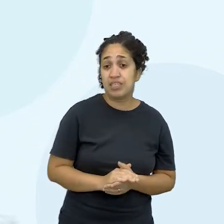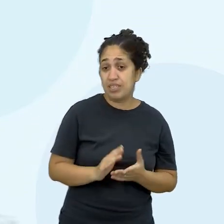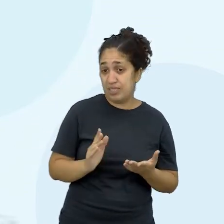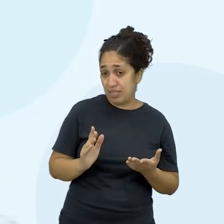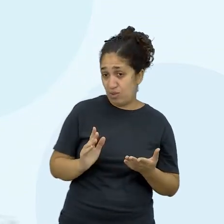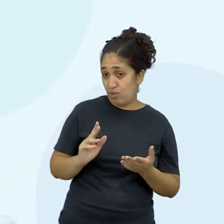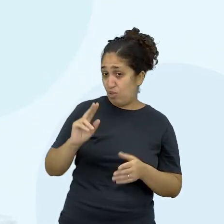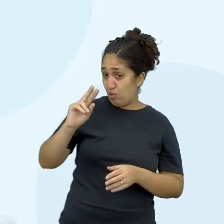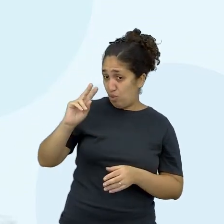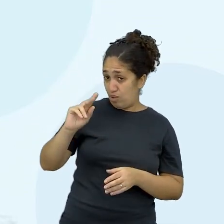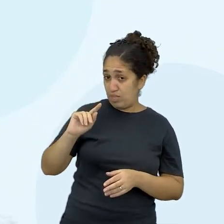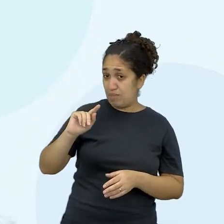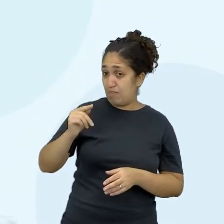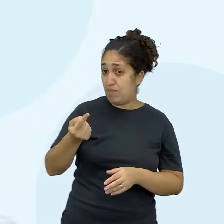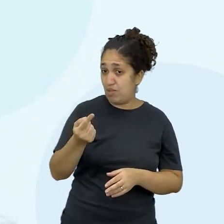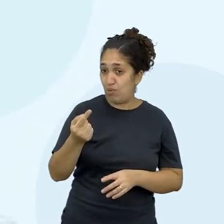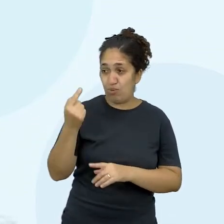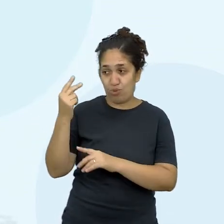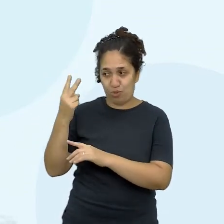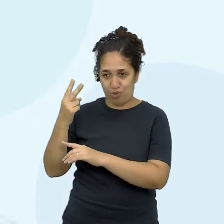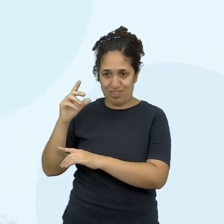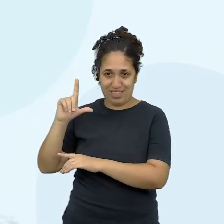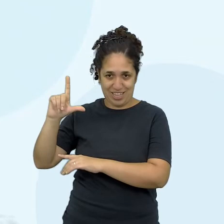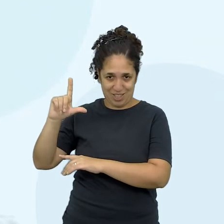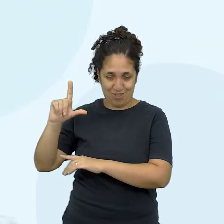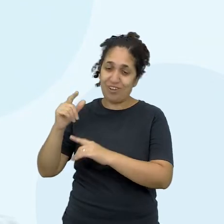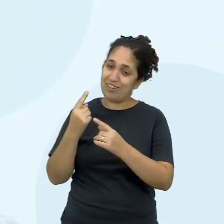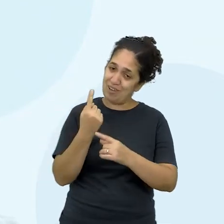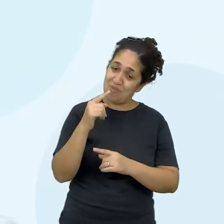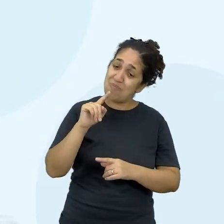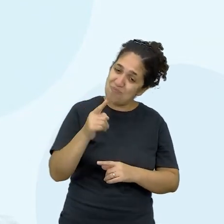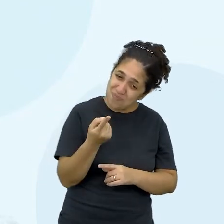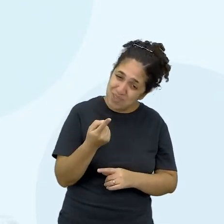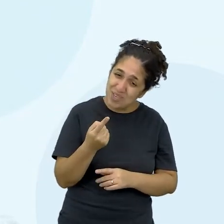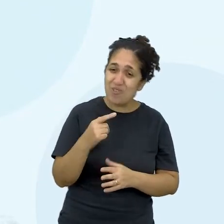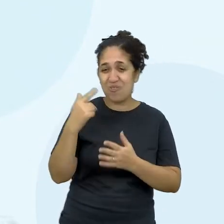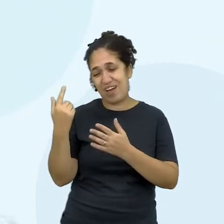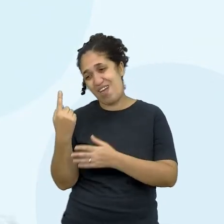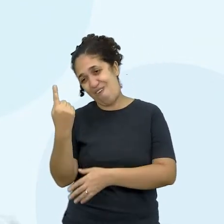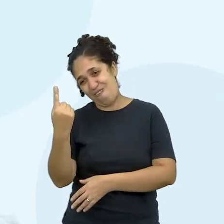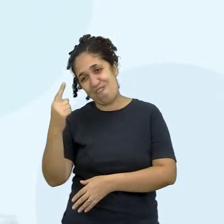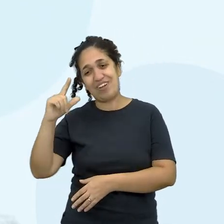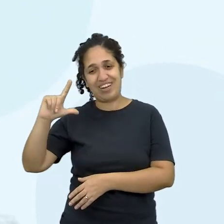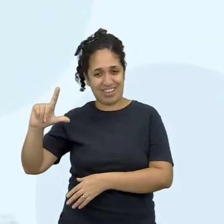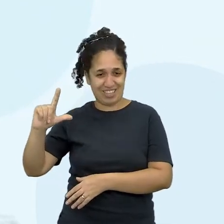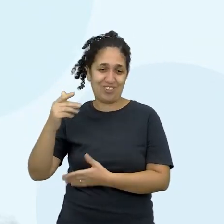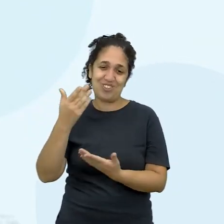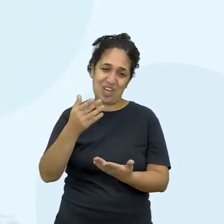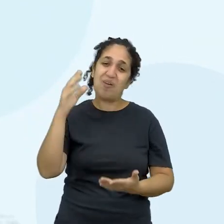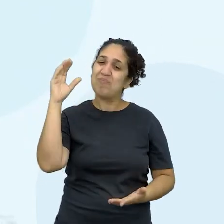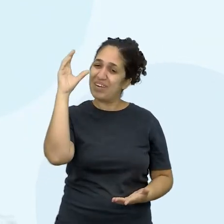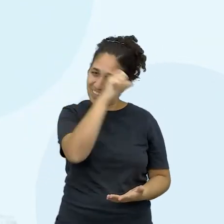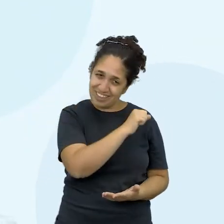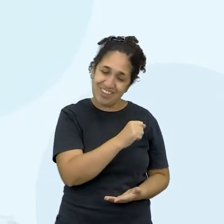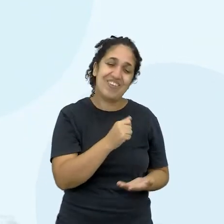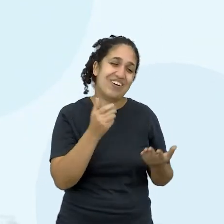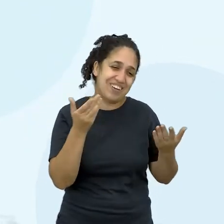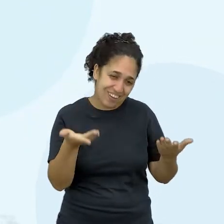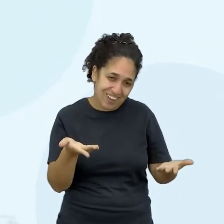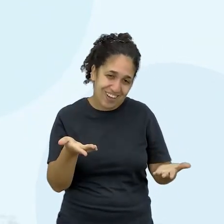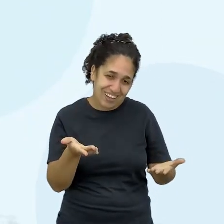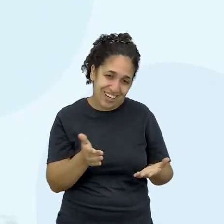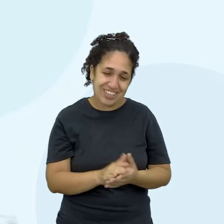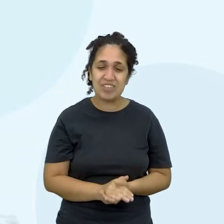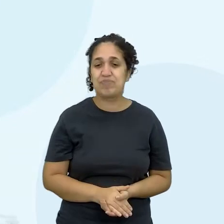2.000 vai dar 2 litros, é evidente, você já sacou e já aprendeu aqui mais uma nova comigo, ó,